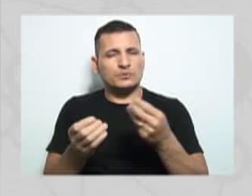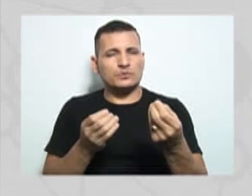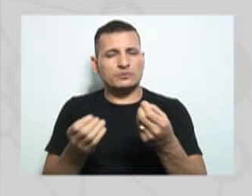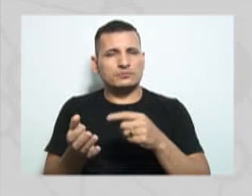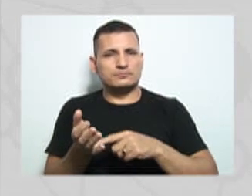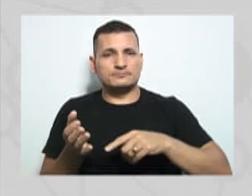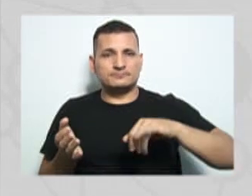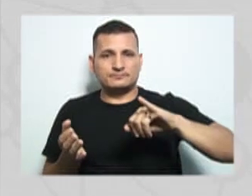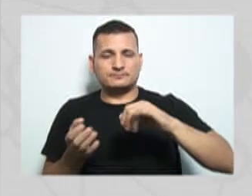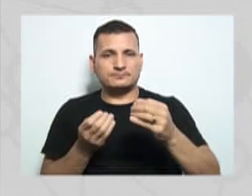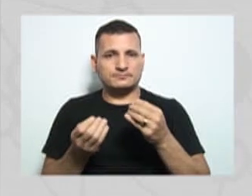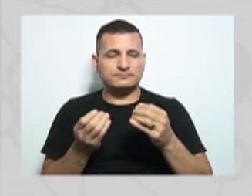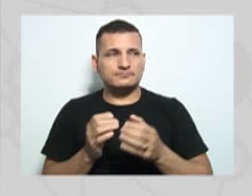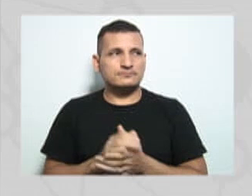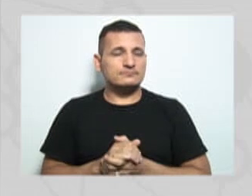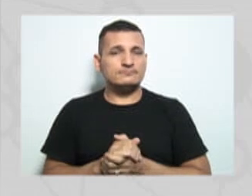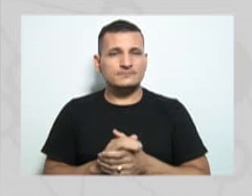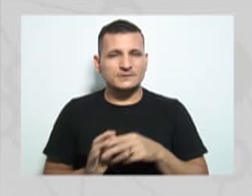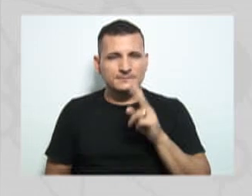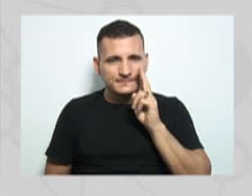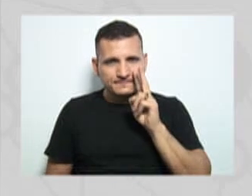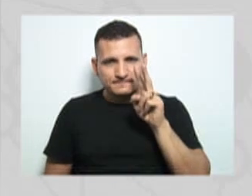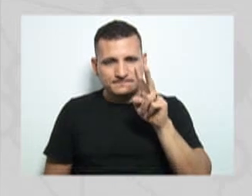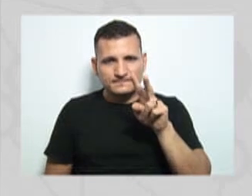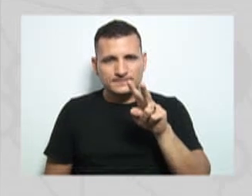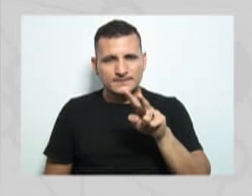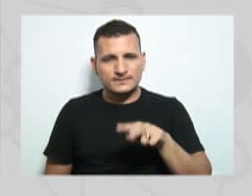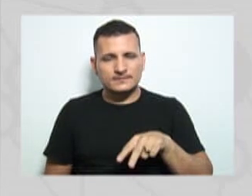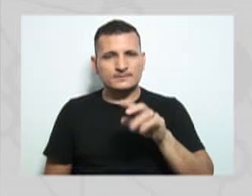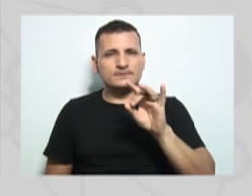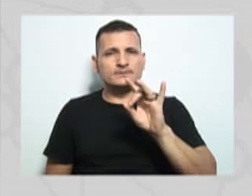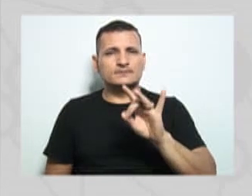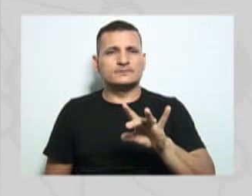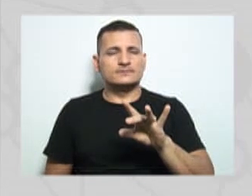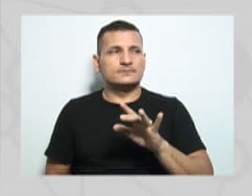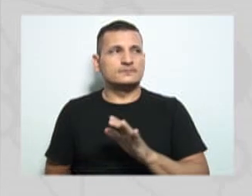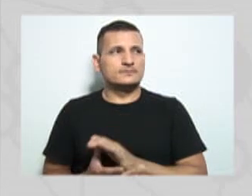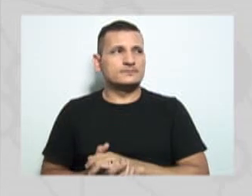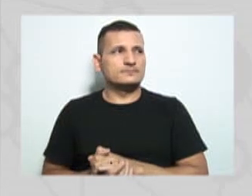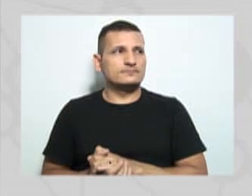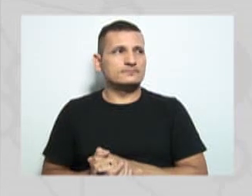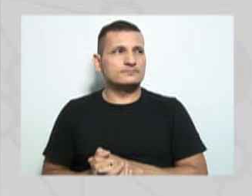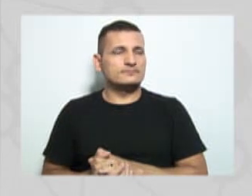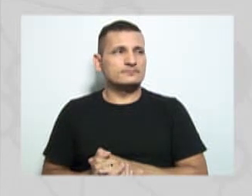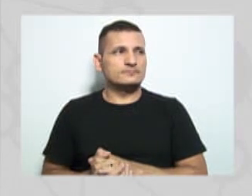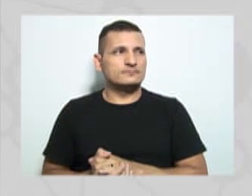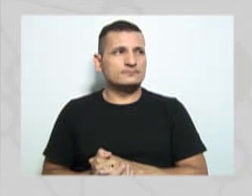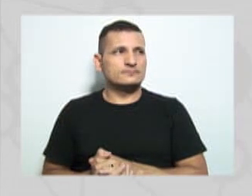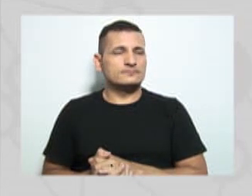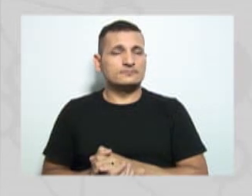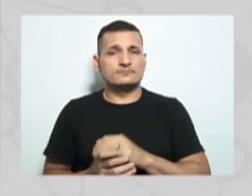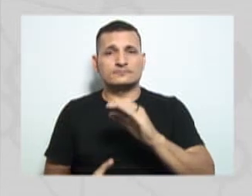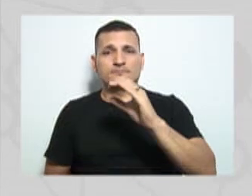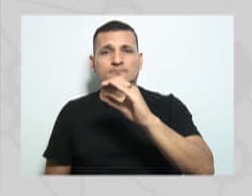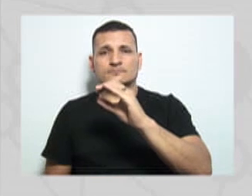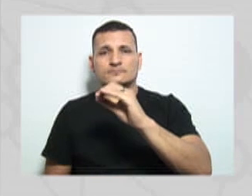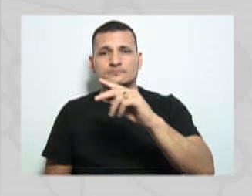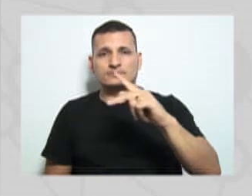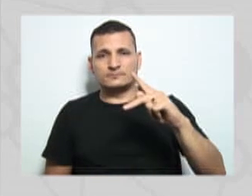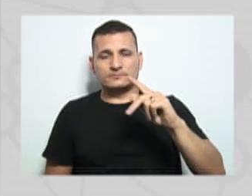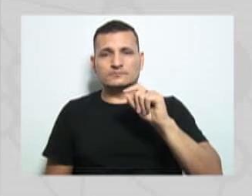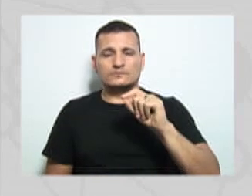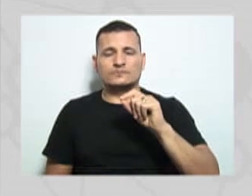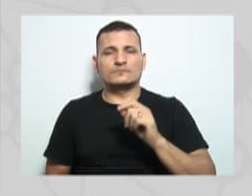tributação. Somente deu para visualizar na atividade, na foto que eles mandaram, sobre as cooperativas singulares de